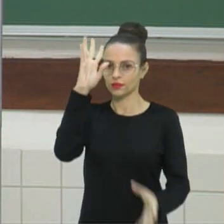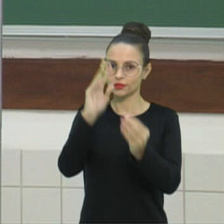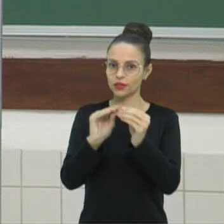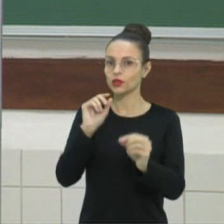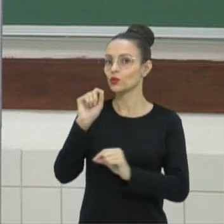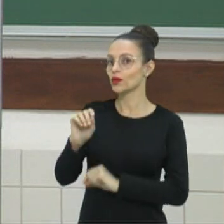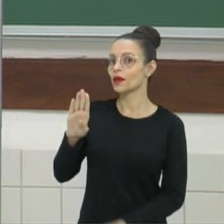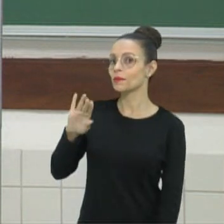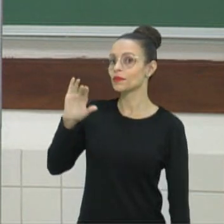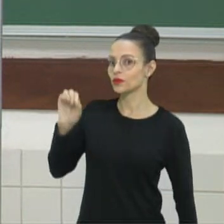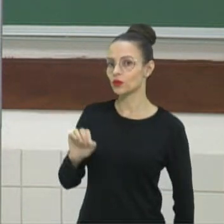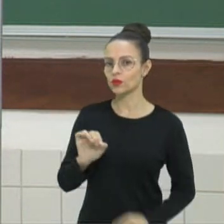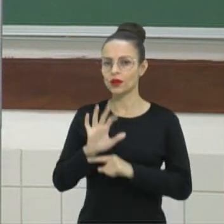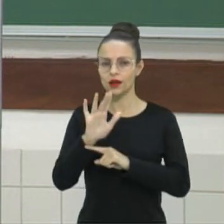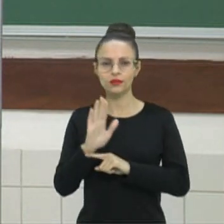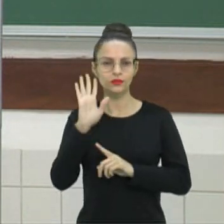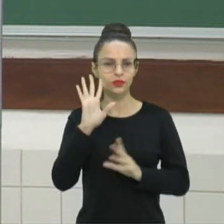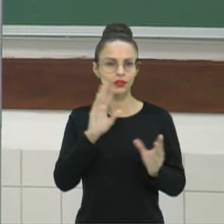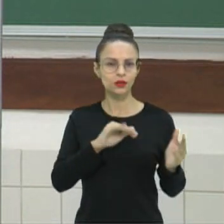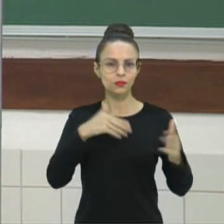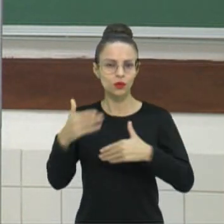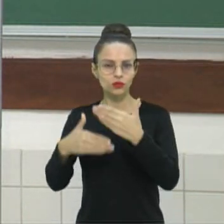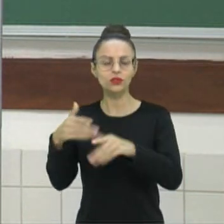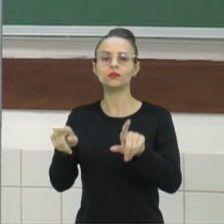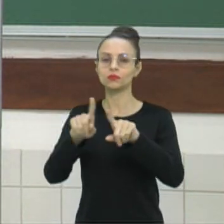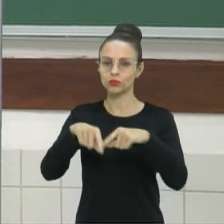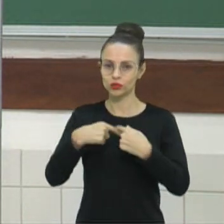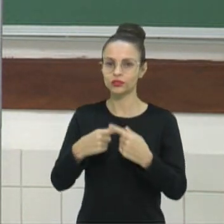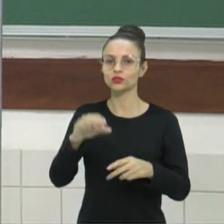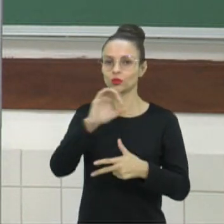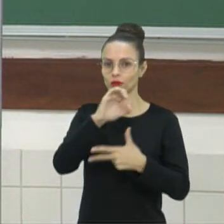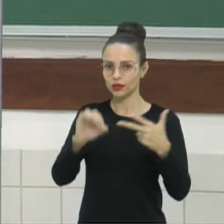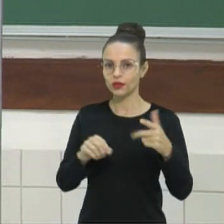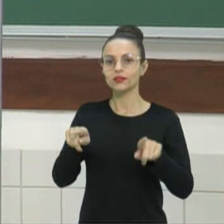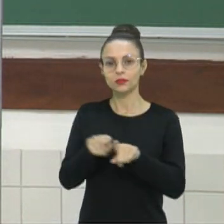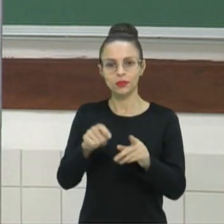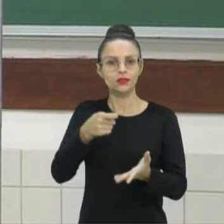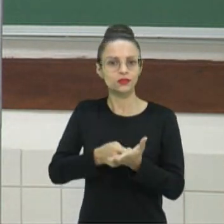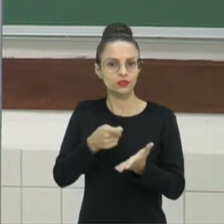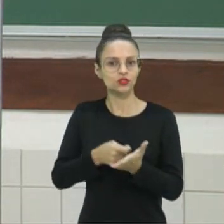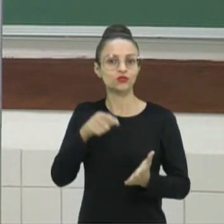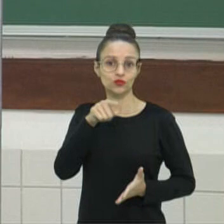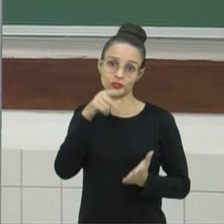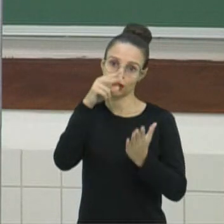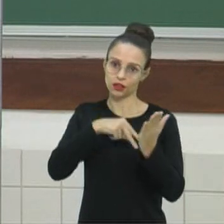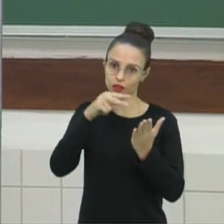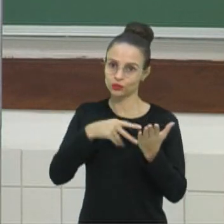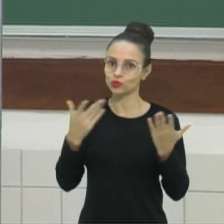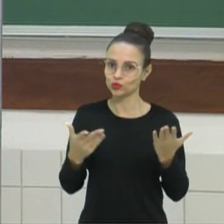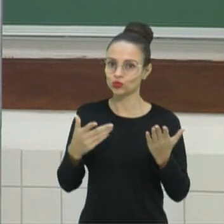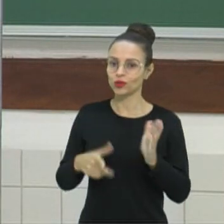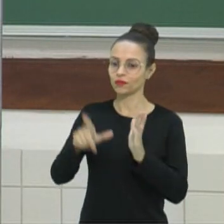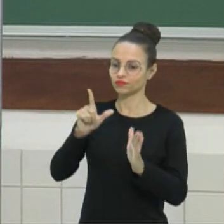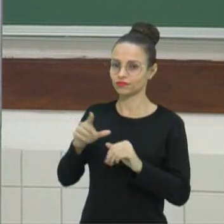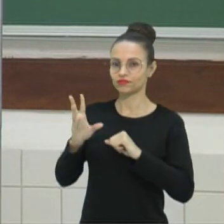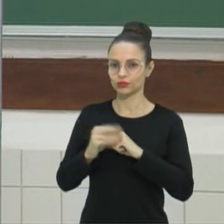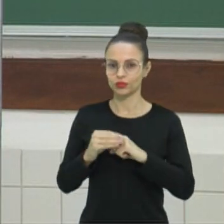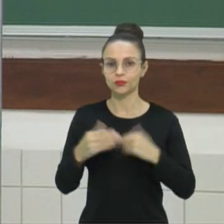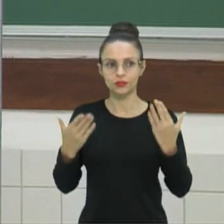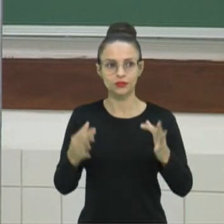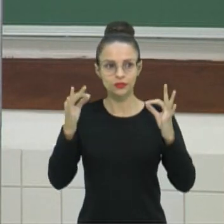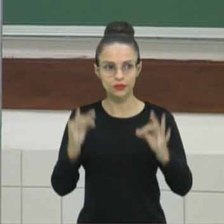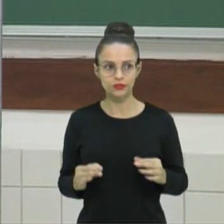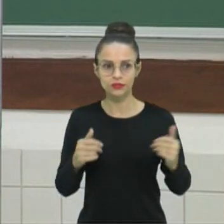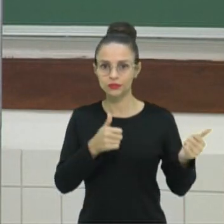é biogás, entender todos os processos ali. Por isso que o Enem também exige uma certa leitura da pessoa, certo? Ok, meus